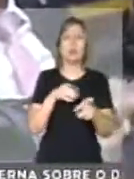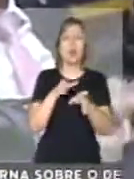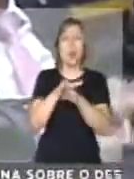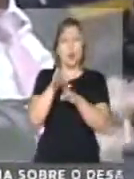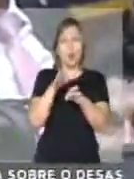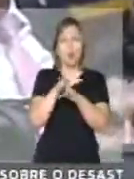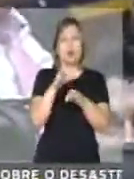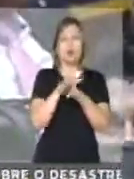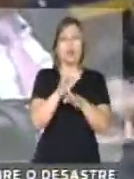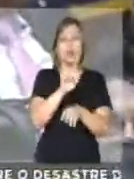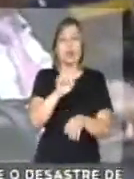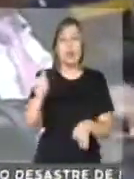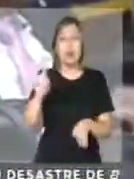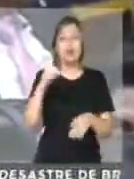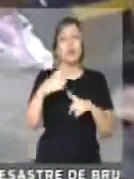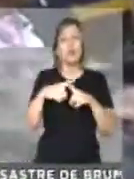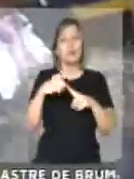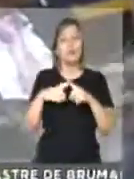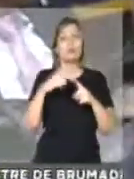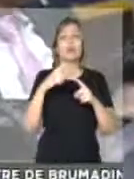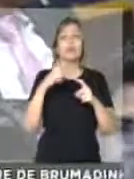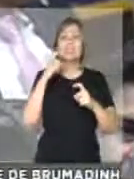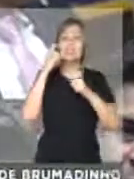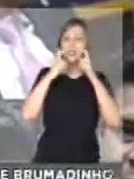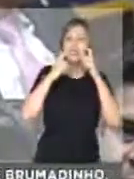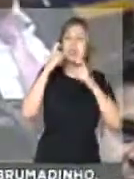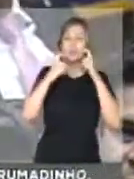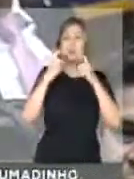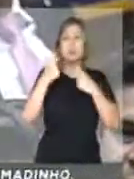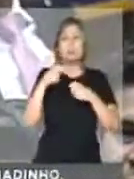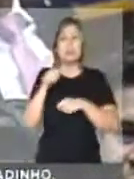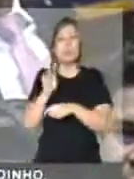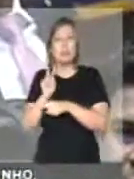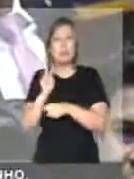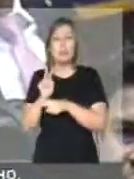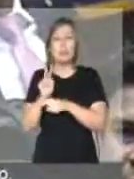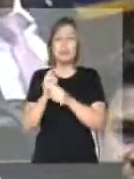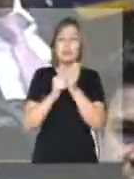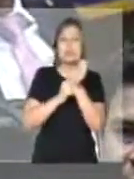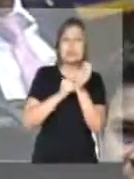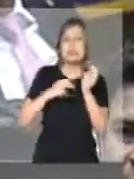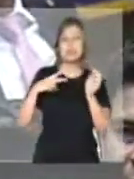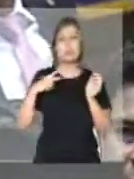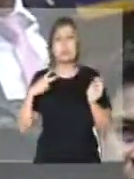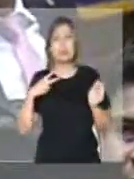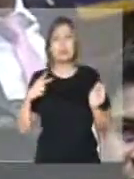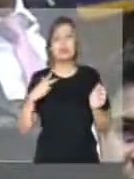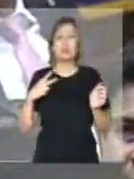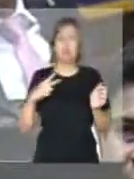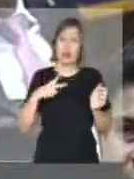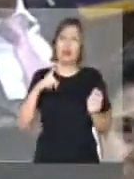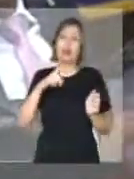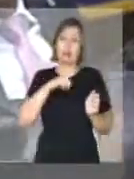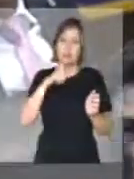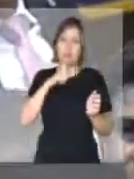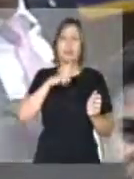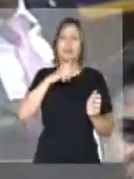não, preocupada com a proteção da privacidade, em que pese se tratar de pessoas jurídicas, os